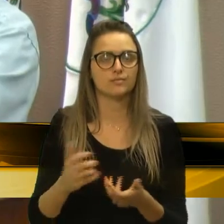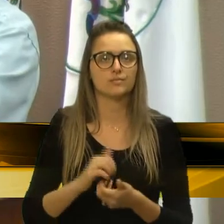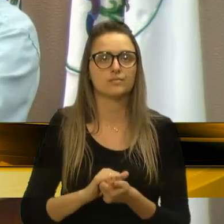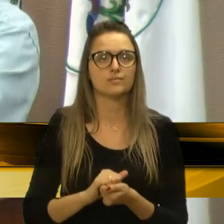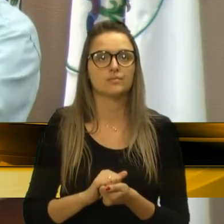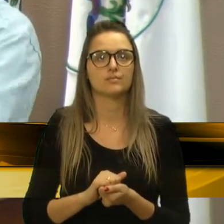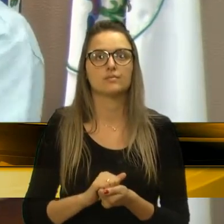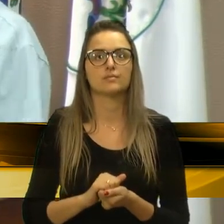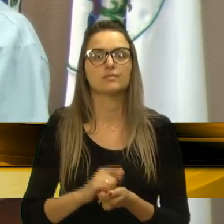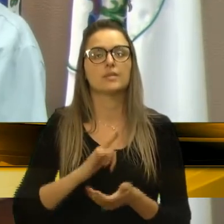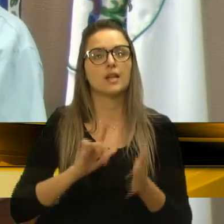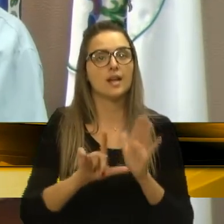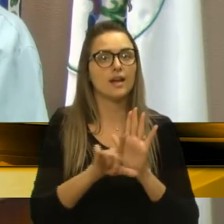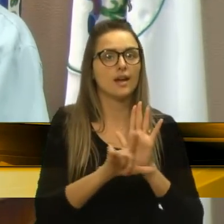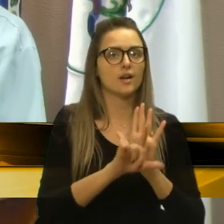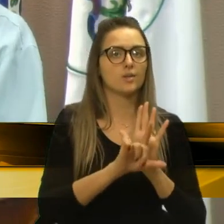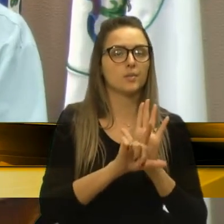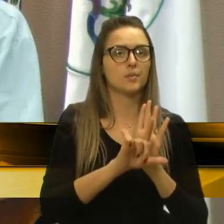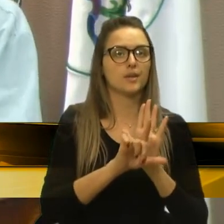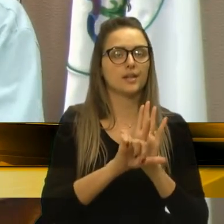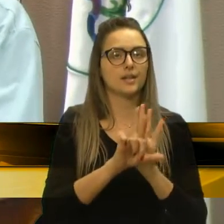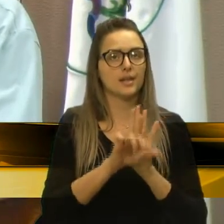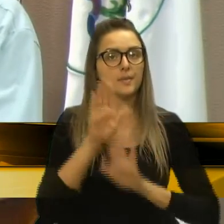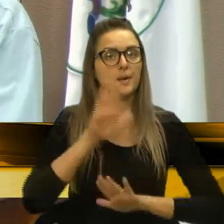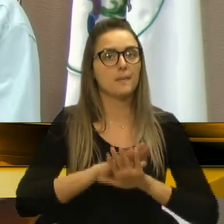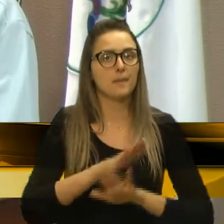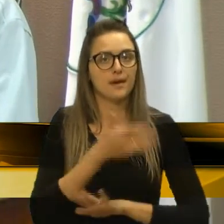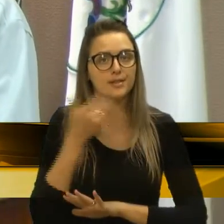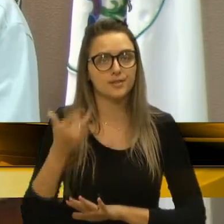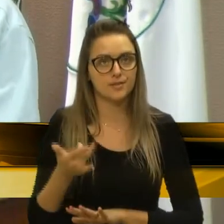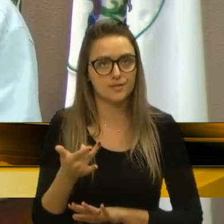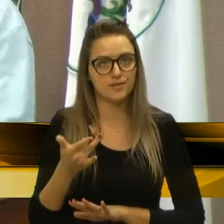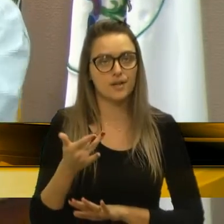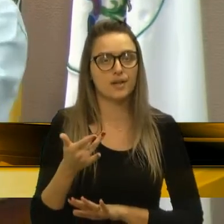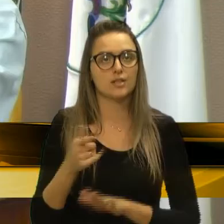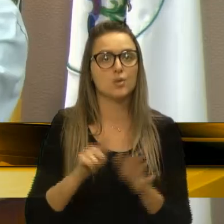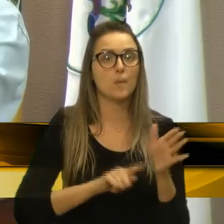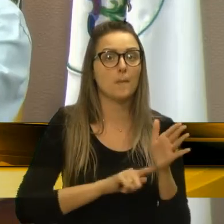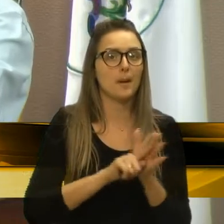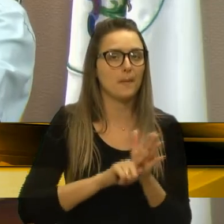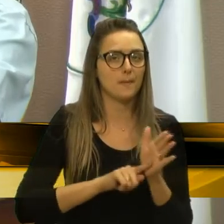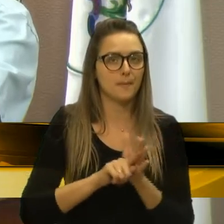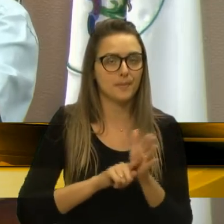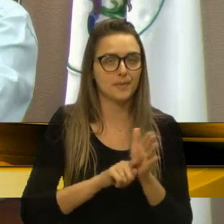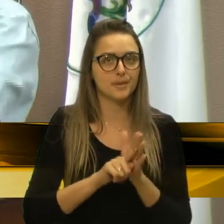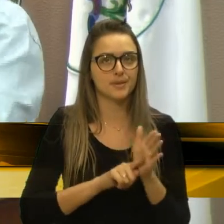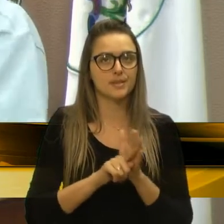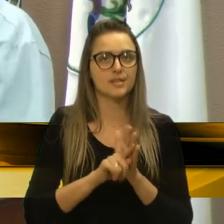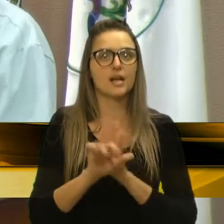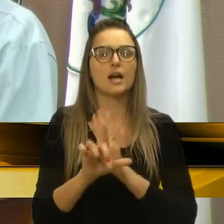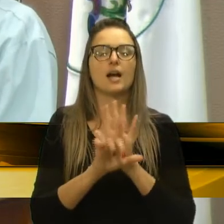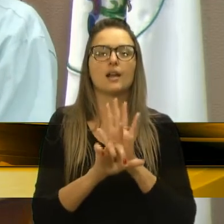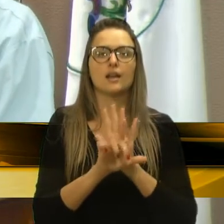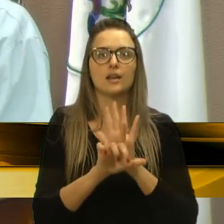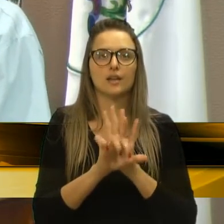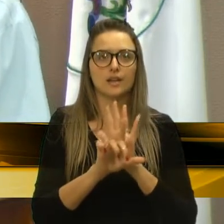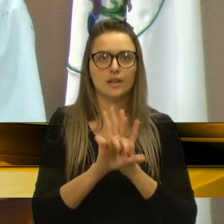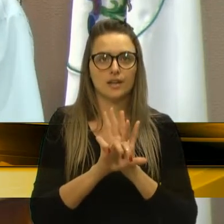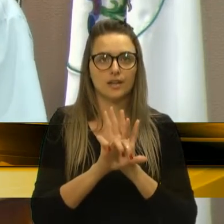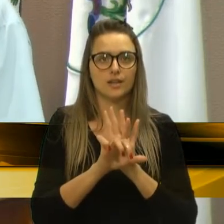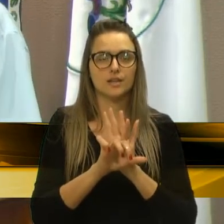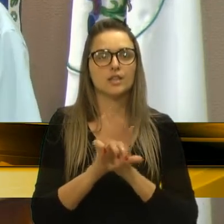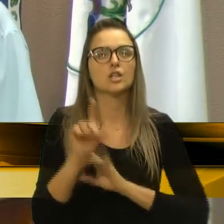uma lei para facilitar para flexibilizar a a a lei pra colocar